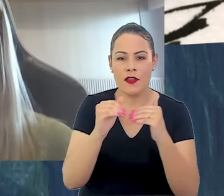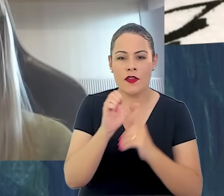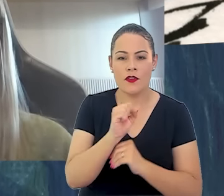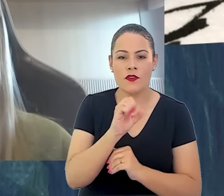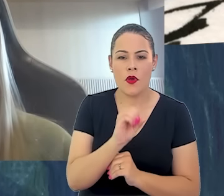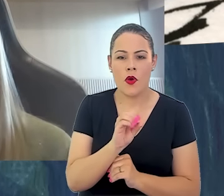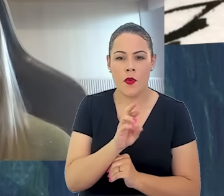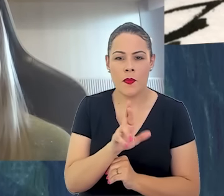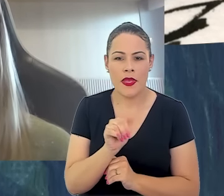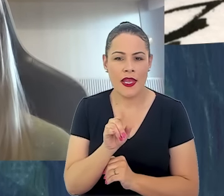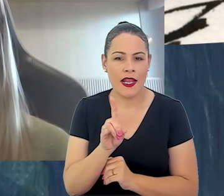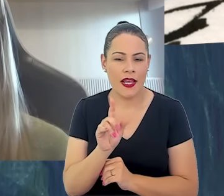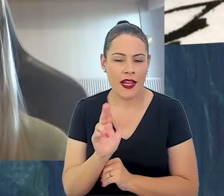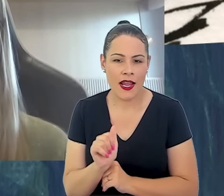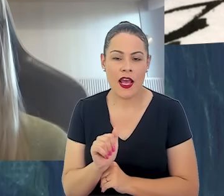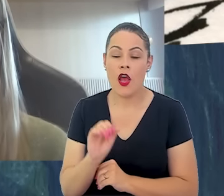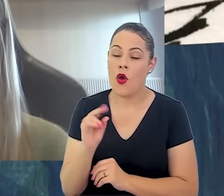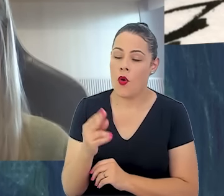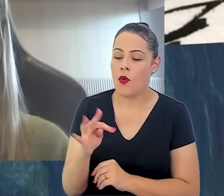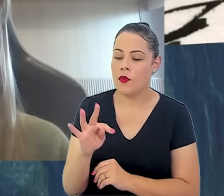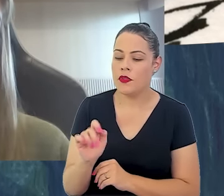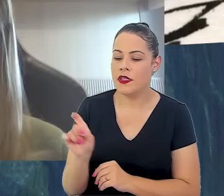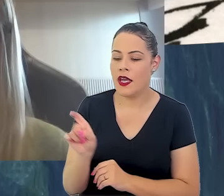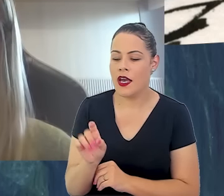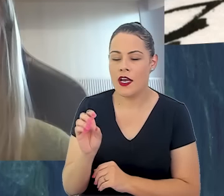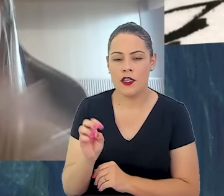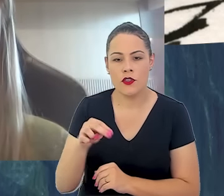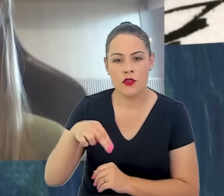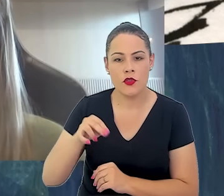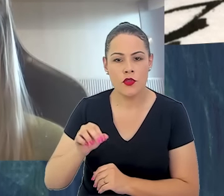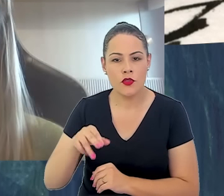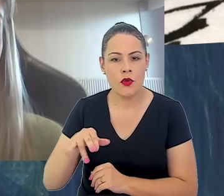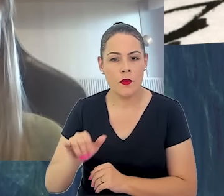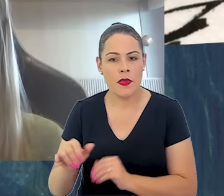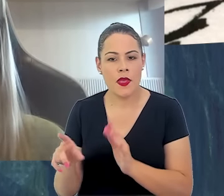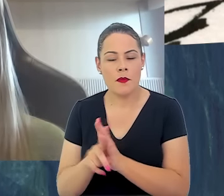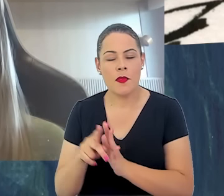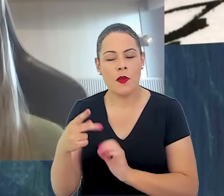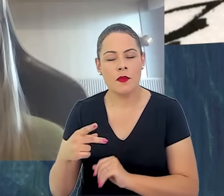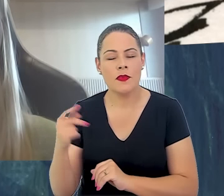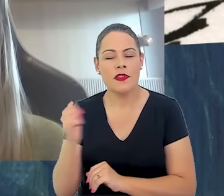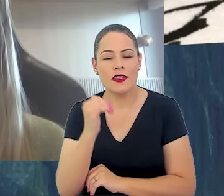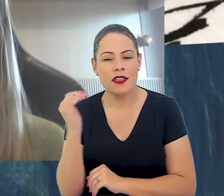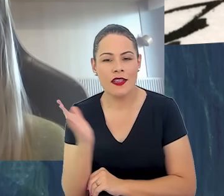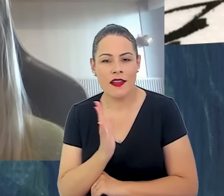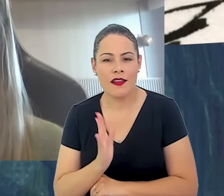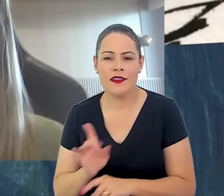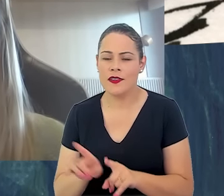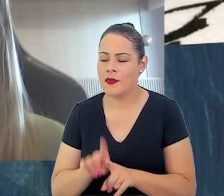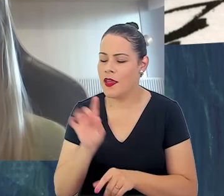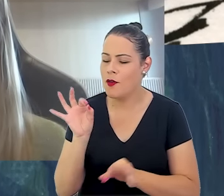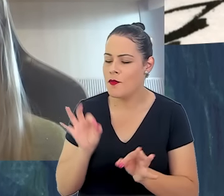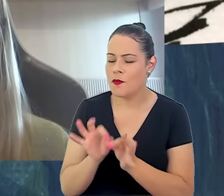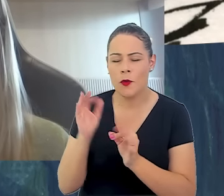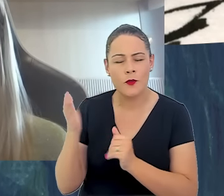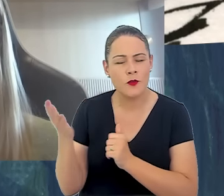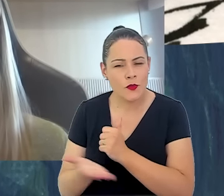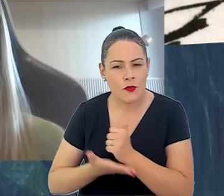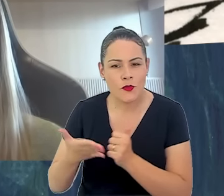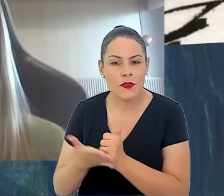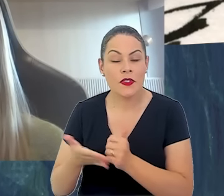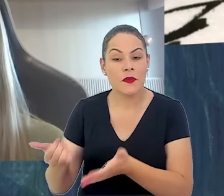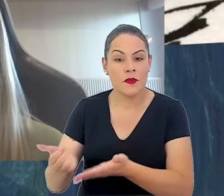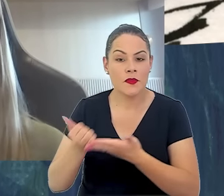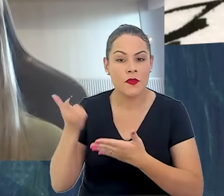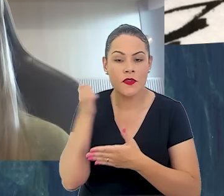a própria taxonomia em construção, né? A taxonomia nacional, acho que isso é um ponto absolutamente fundamental que nos